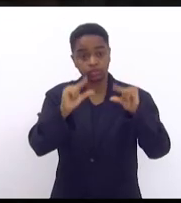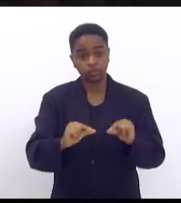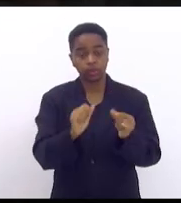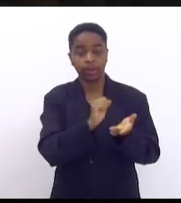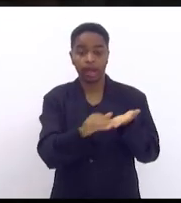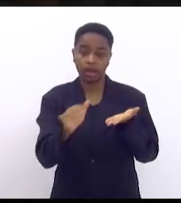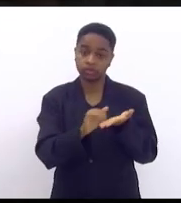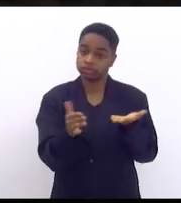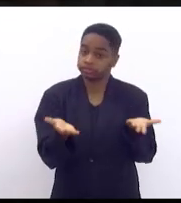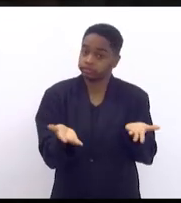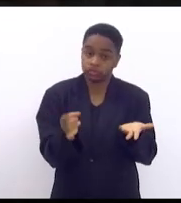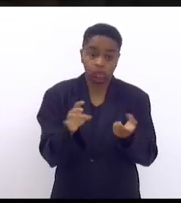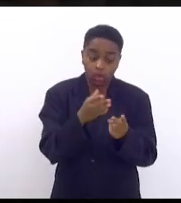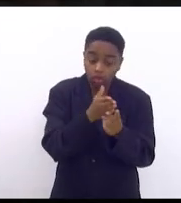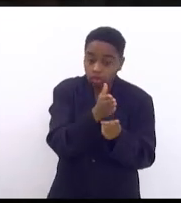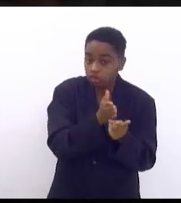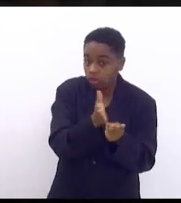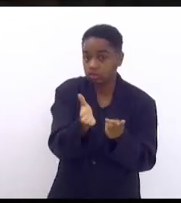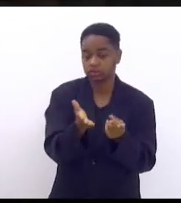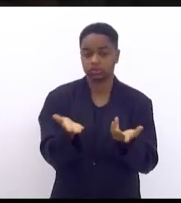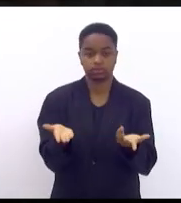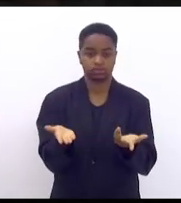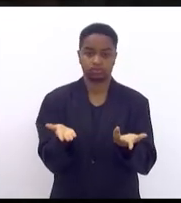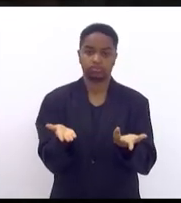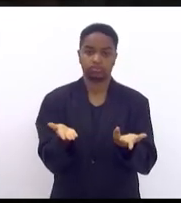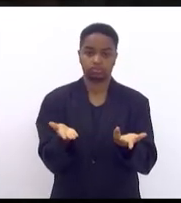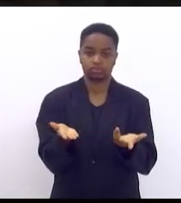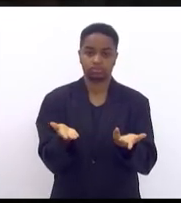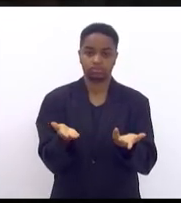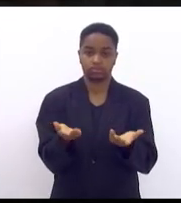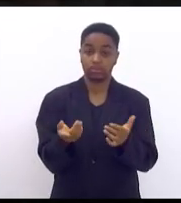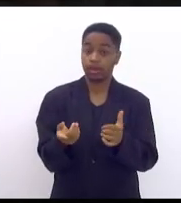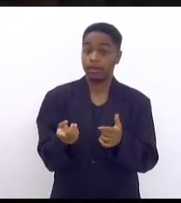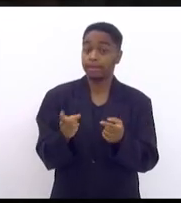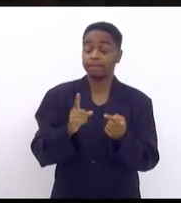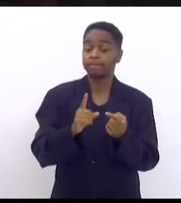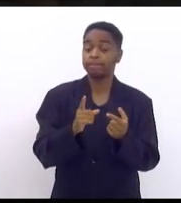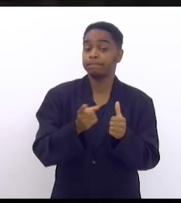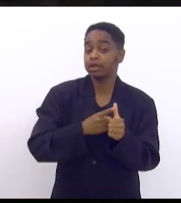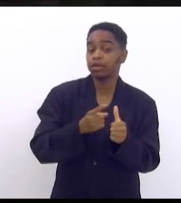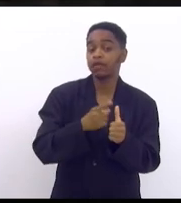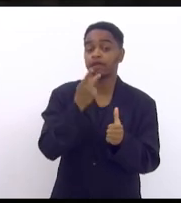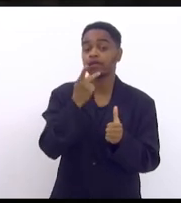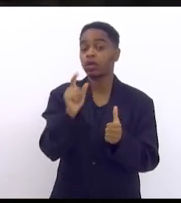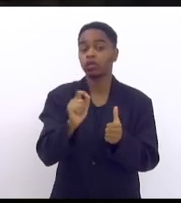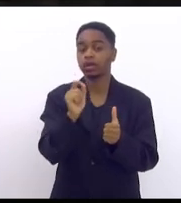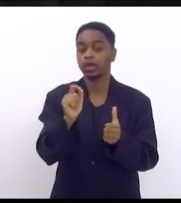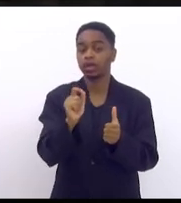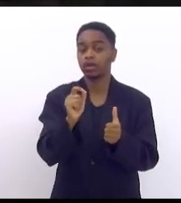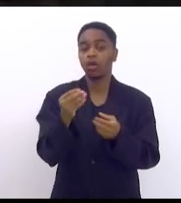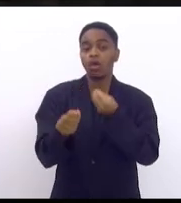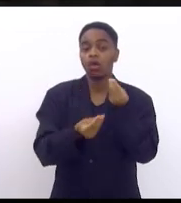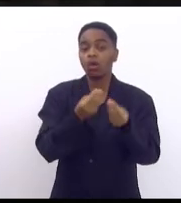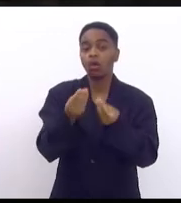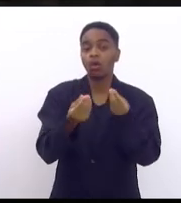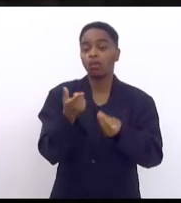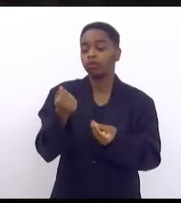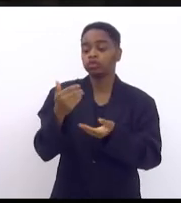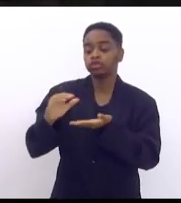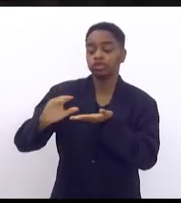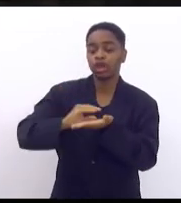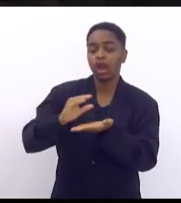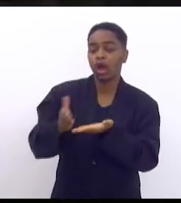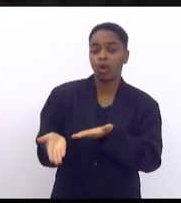despesas. Vamos falar, primeiro, do aumento de receitas.